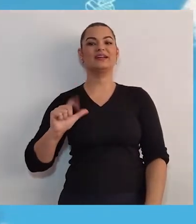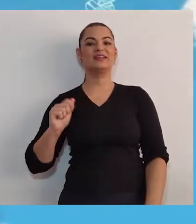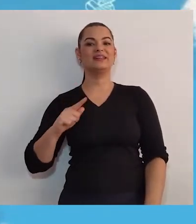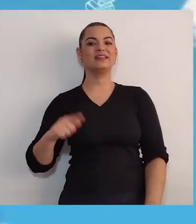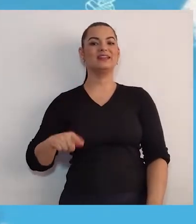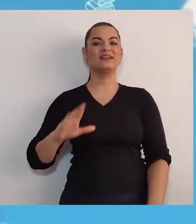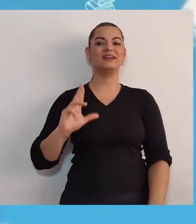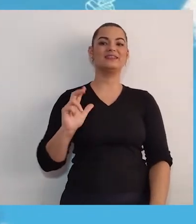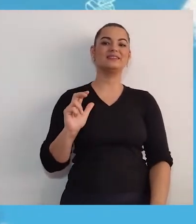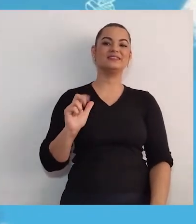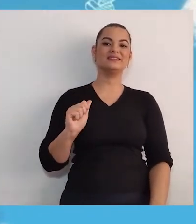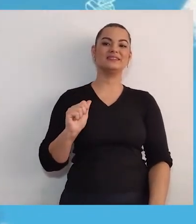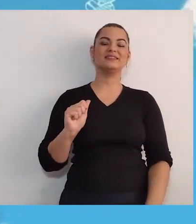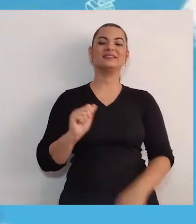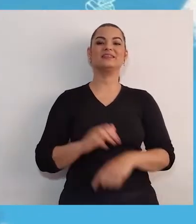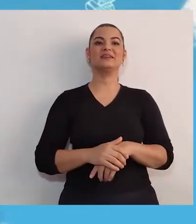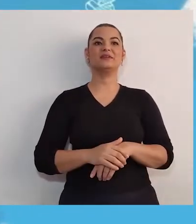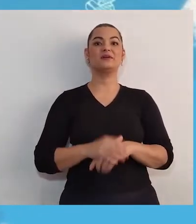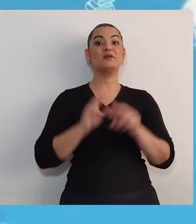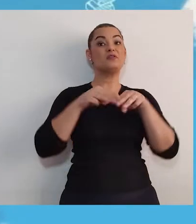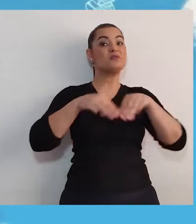Histórico Municipal de Guarulhos.